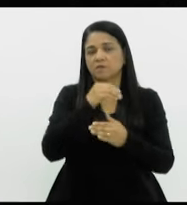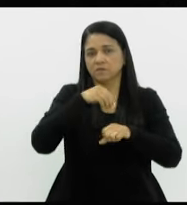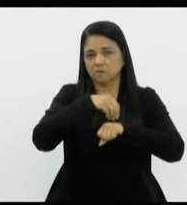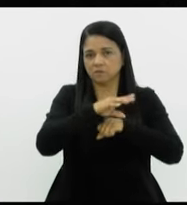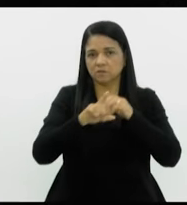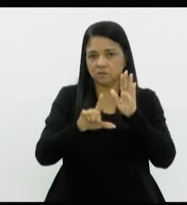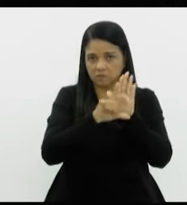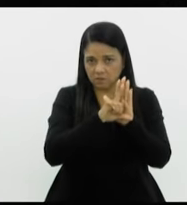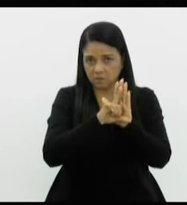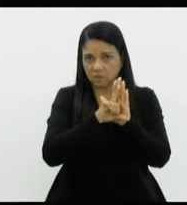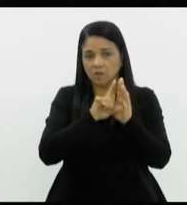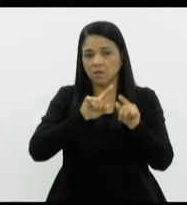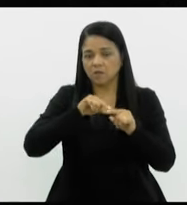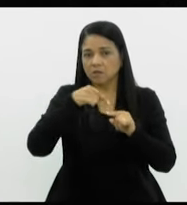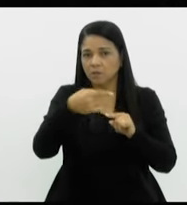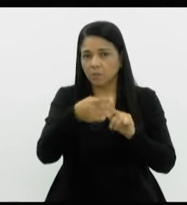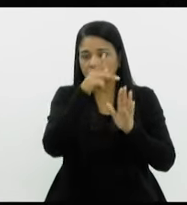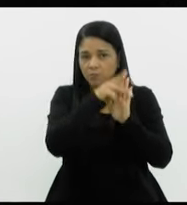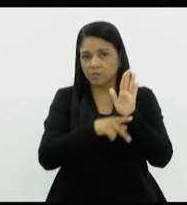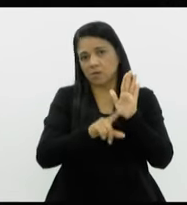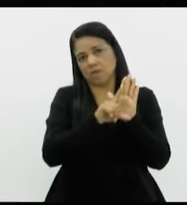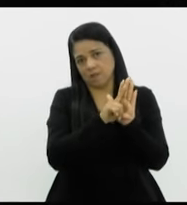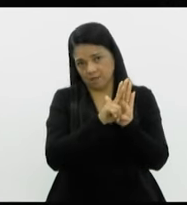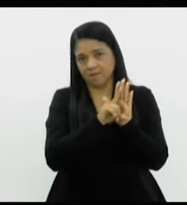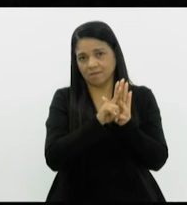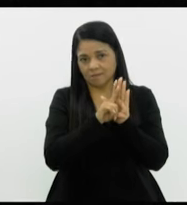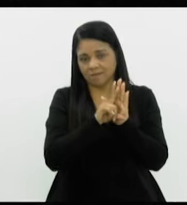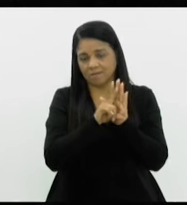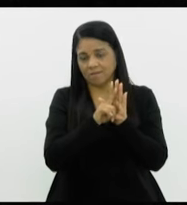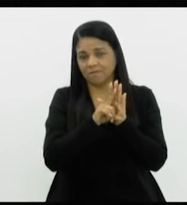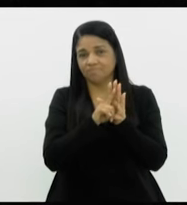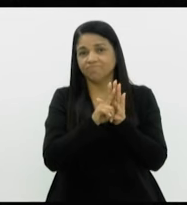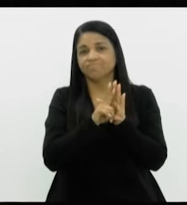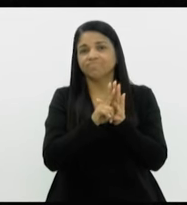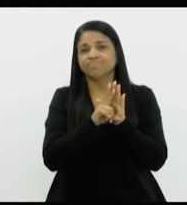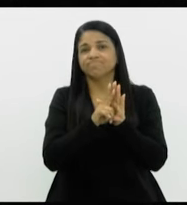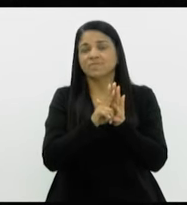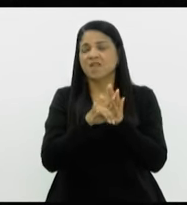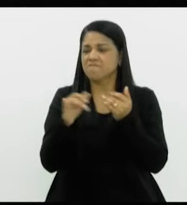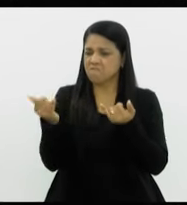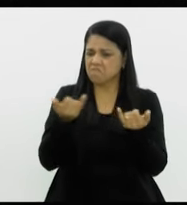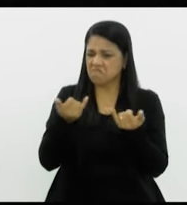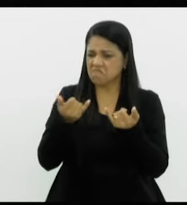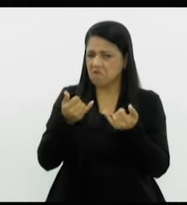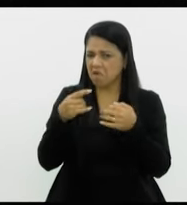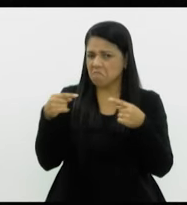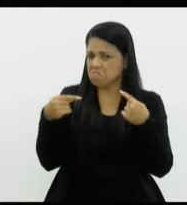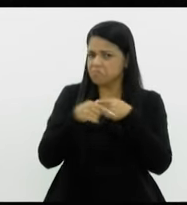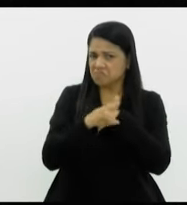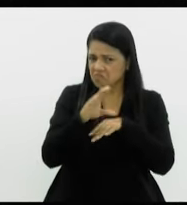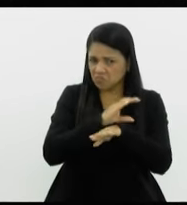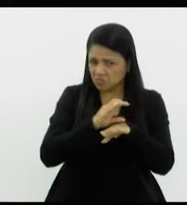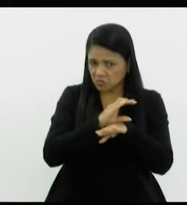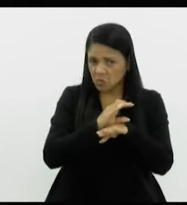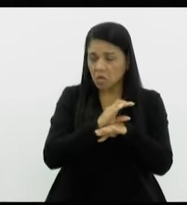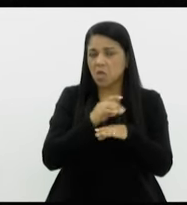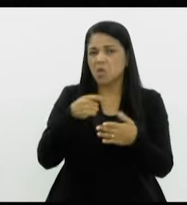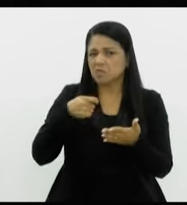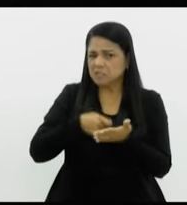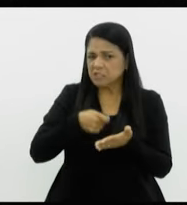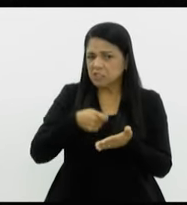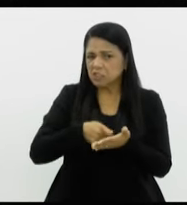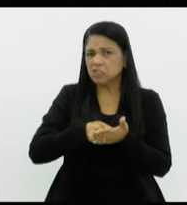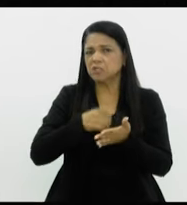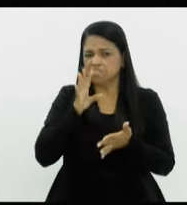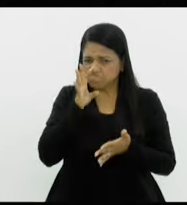e, em breve, o projeto de lei. Muitos falavam que é inconstitucional, mesmo assim eu insisti